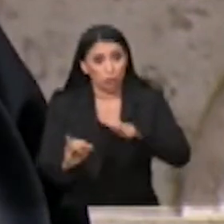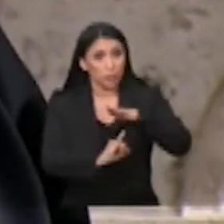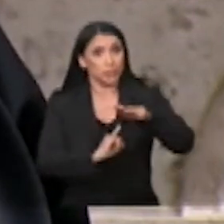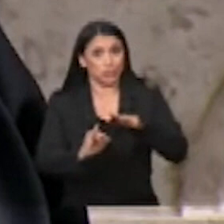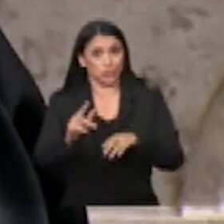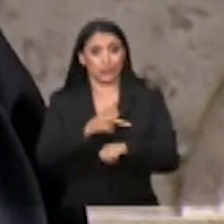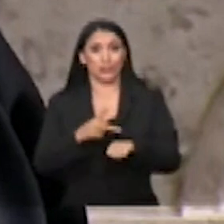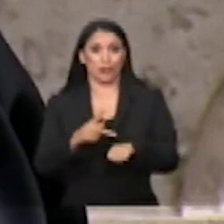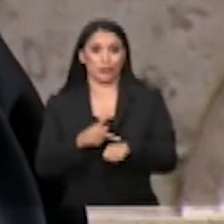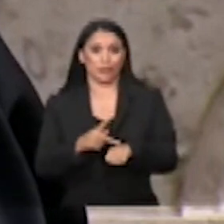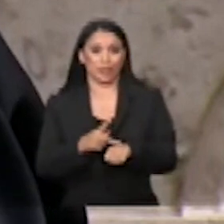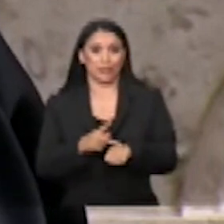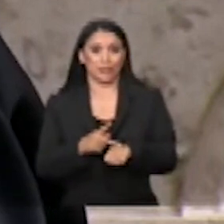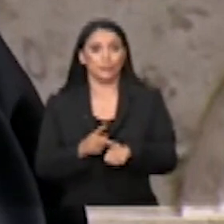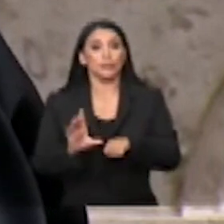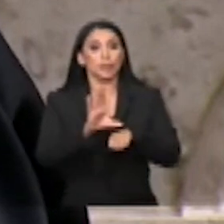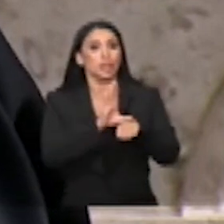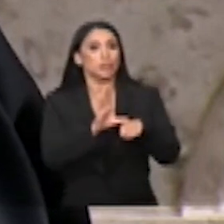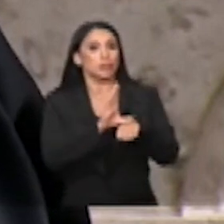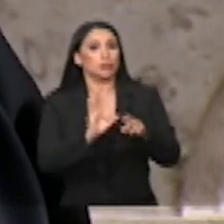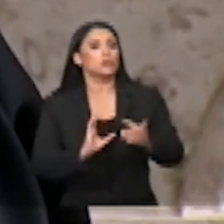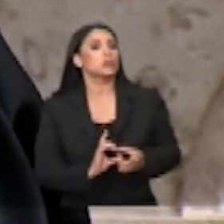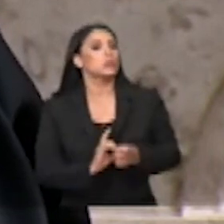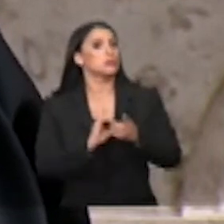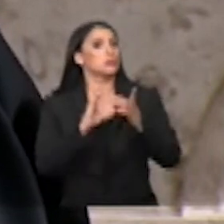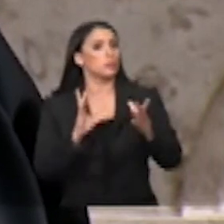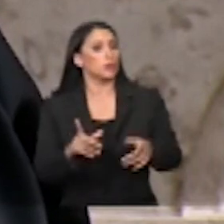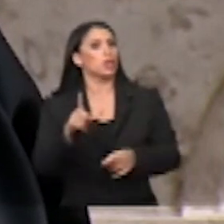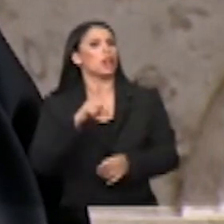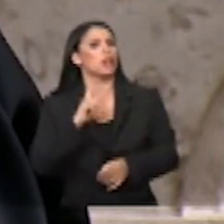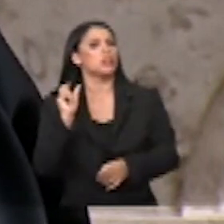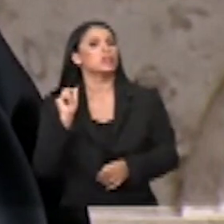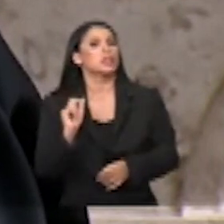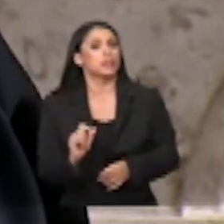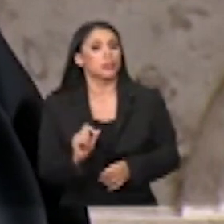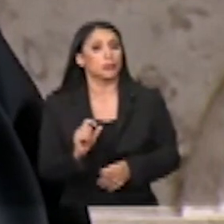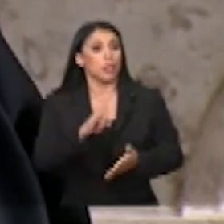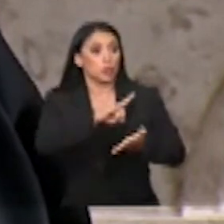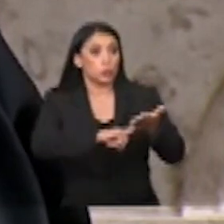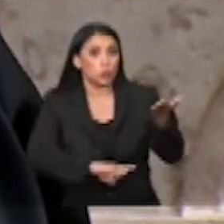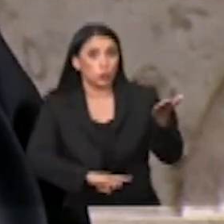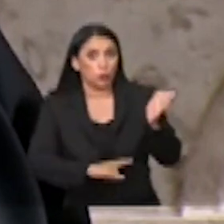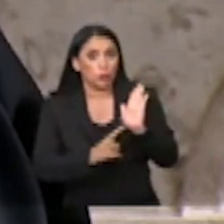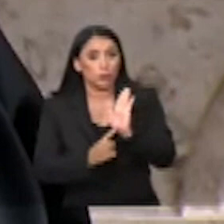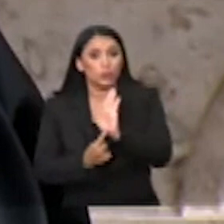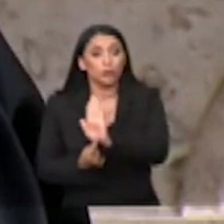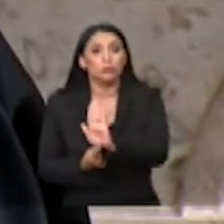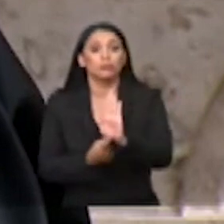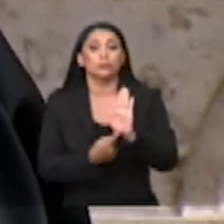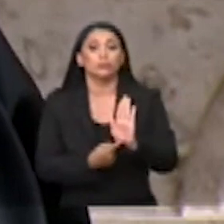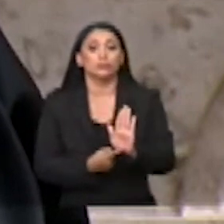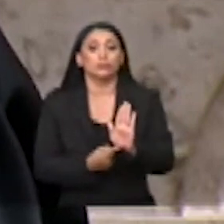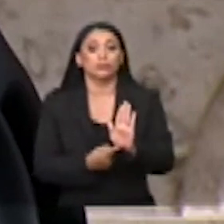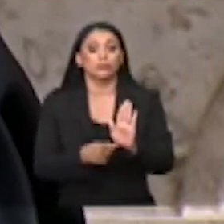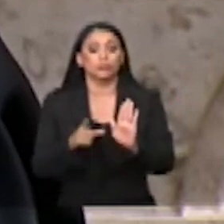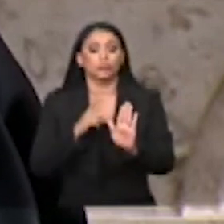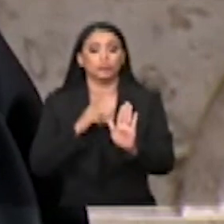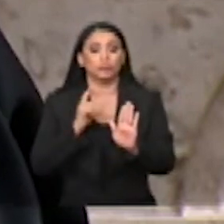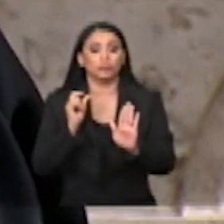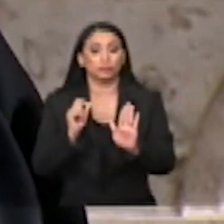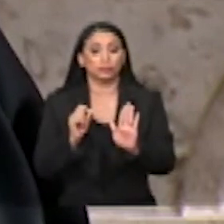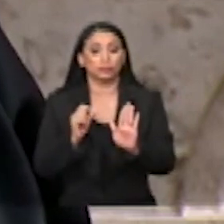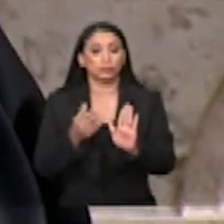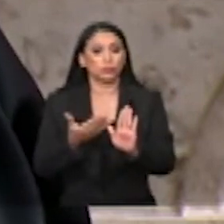do país. Na Constituição Democrática tem-se o documento que expressa a ruptura com